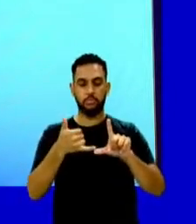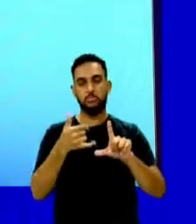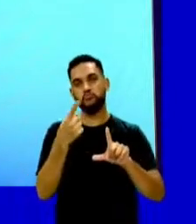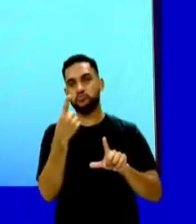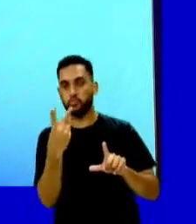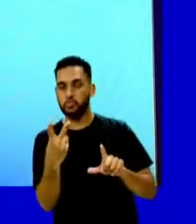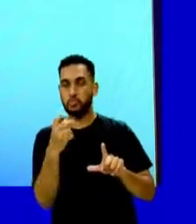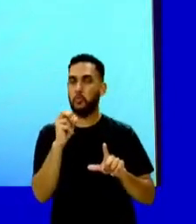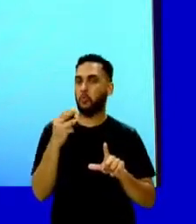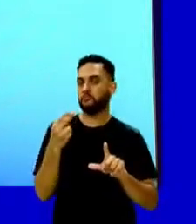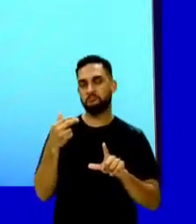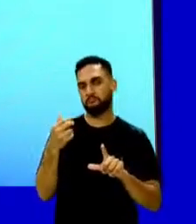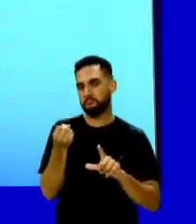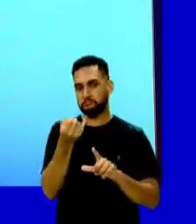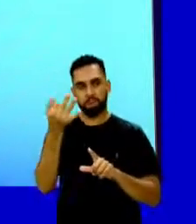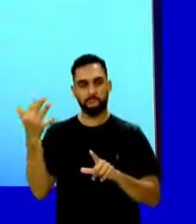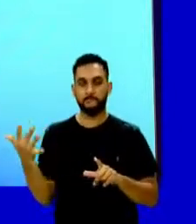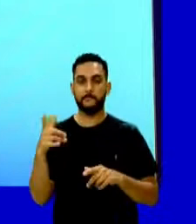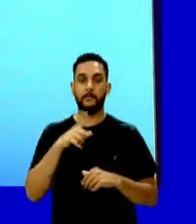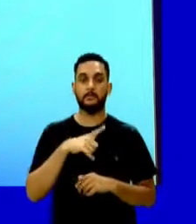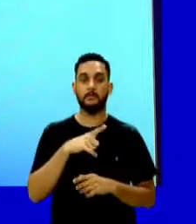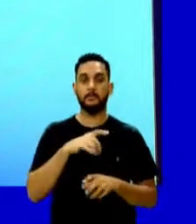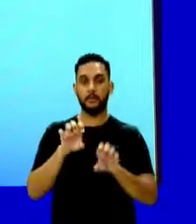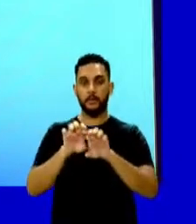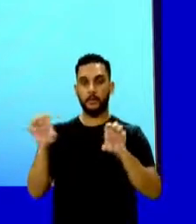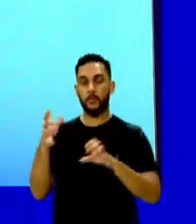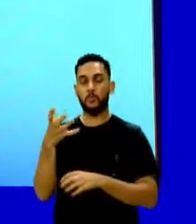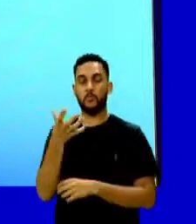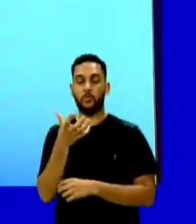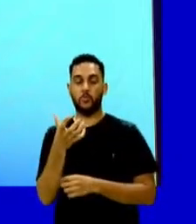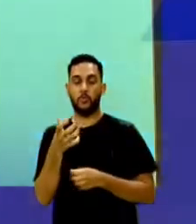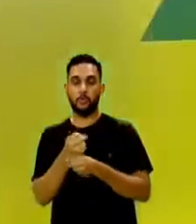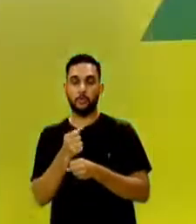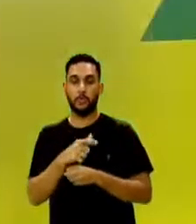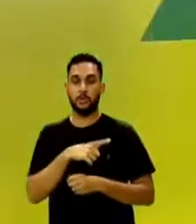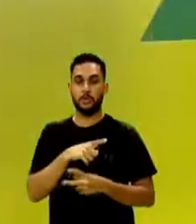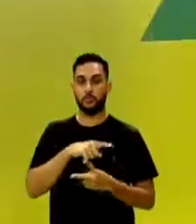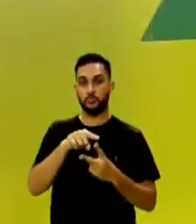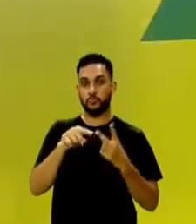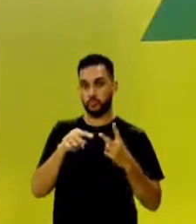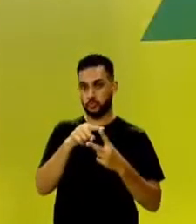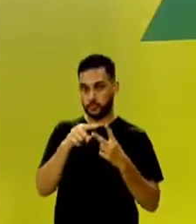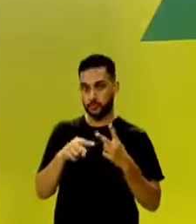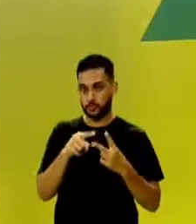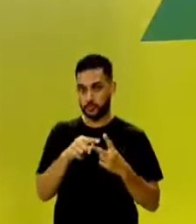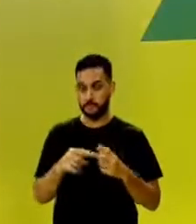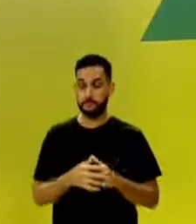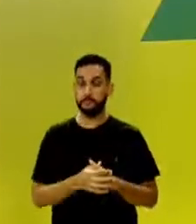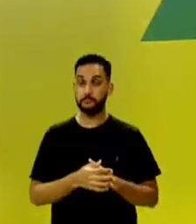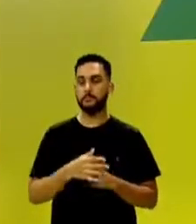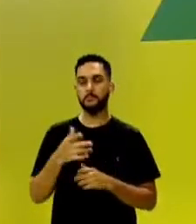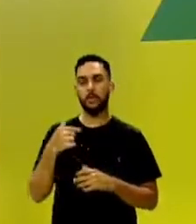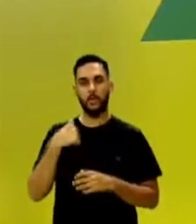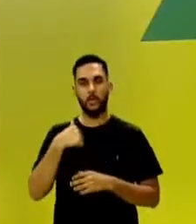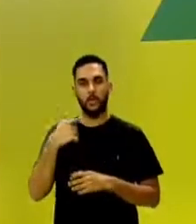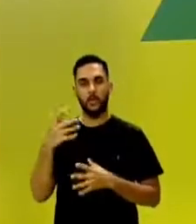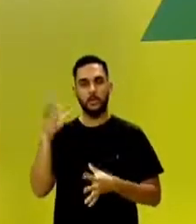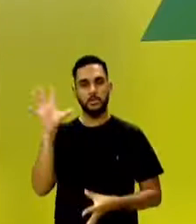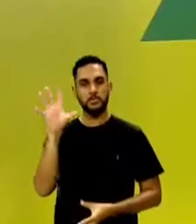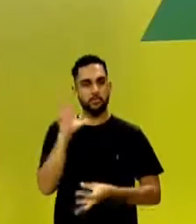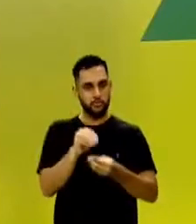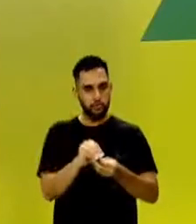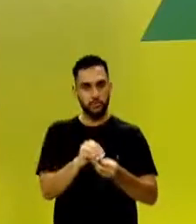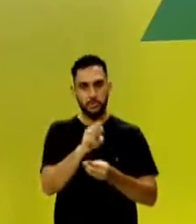mais retas com a resolução de um sistema de equação com duas incógnitas para quem perdeu a aula de ontem eu vou fazer um breve resumo